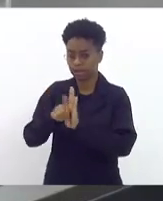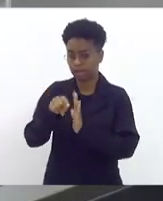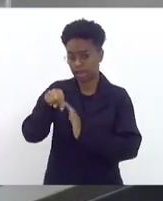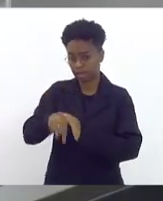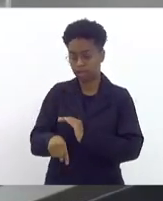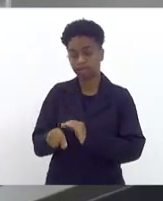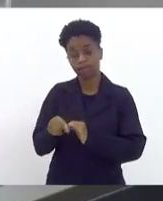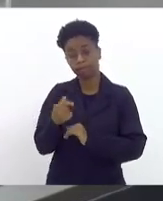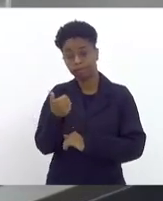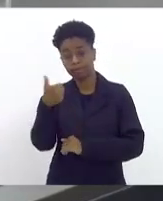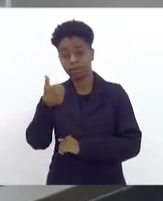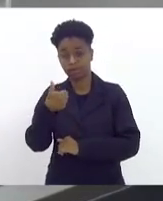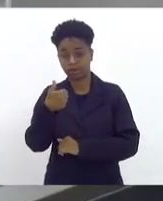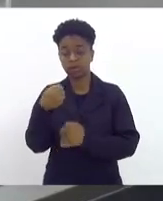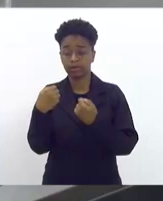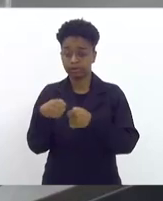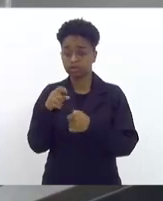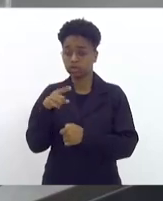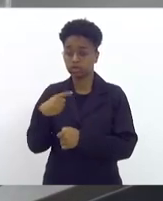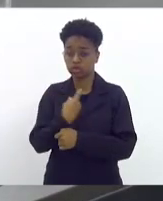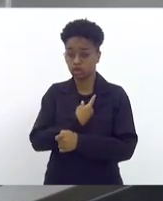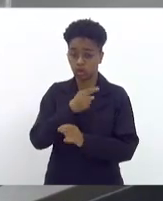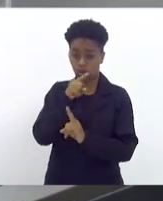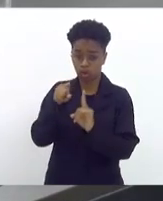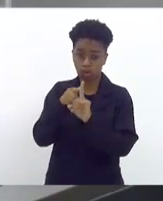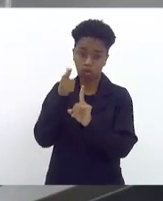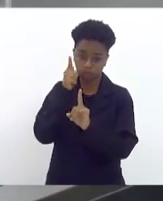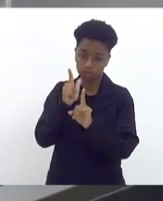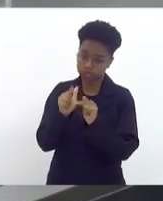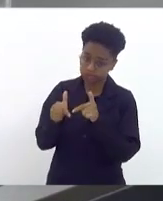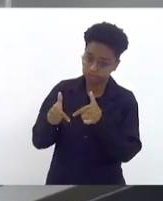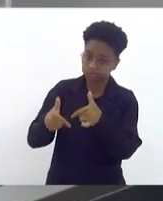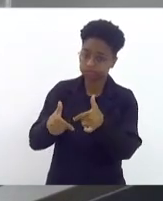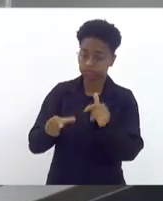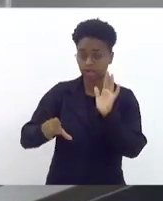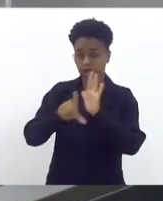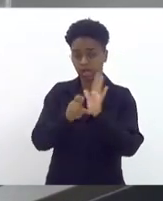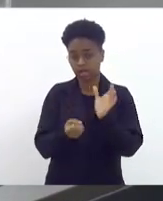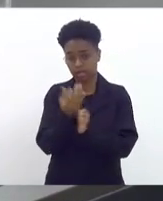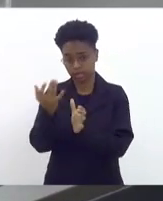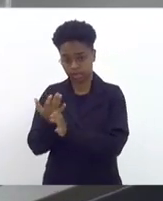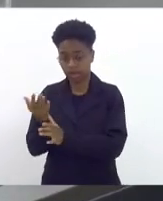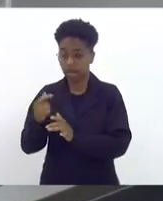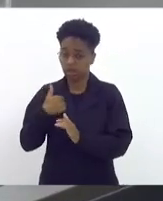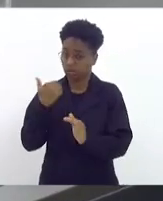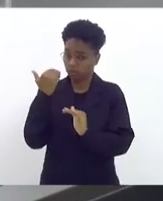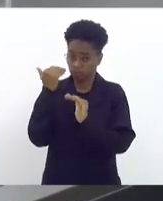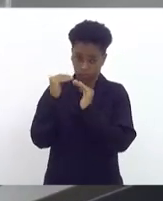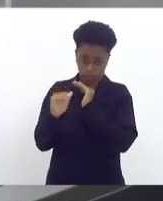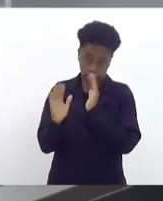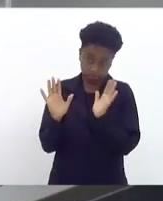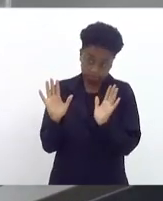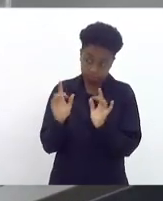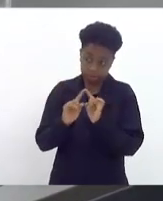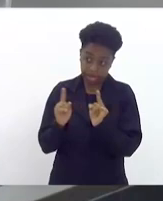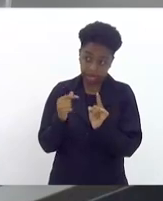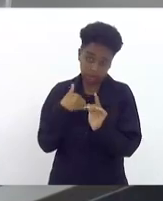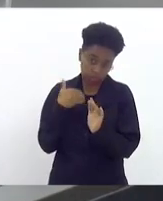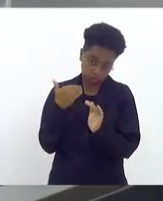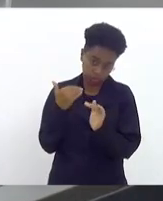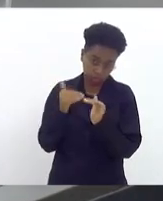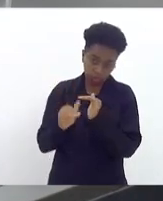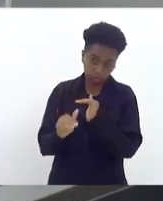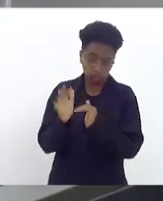só vai guardar Nossa prerrogativa de legislar embora eu discorde quem sou eu para isso mas embora